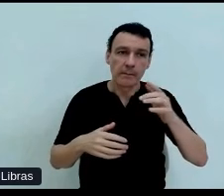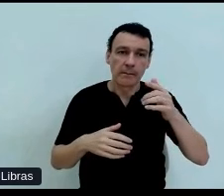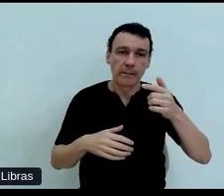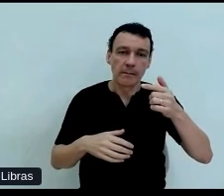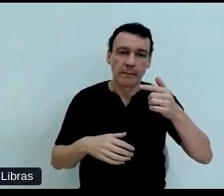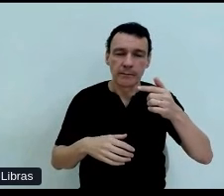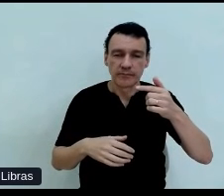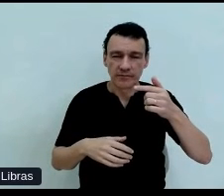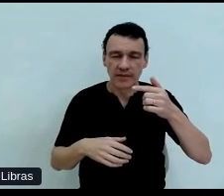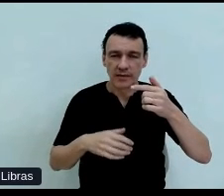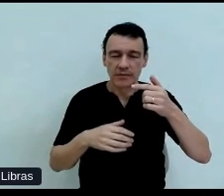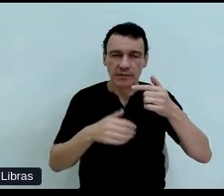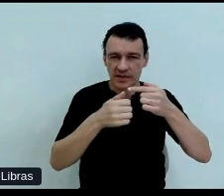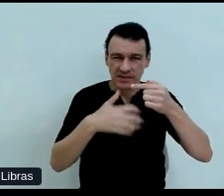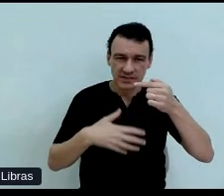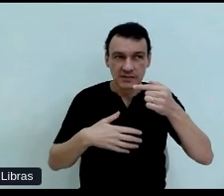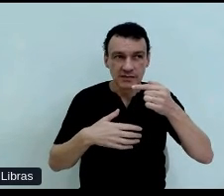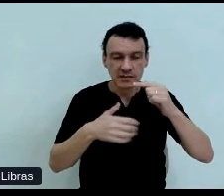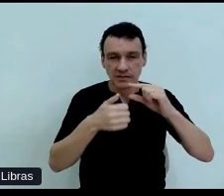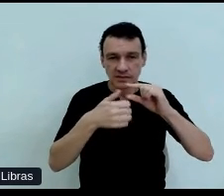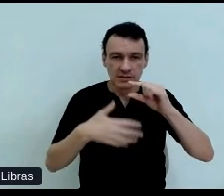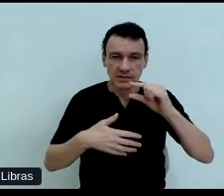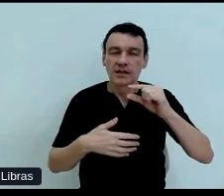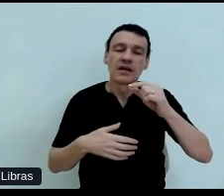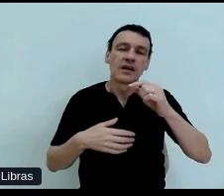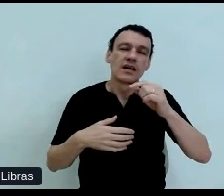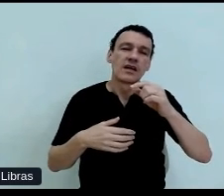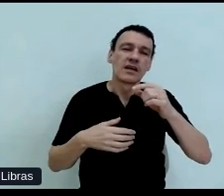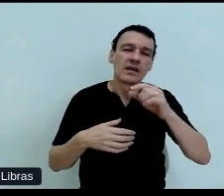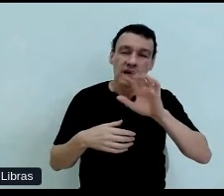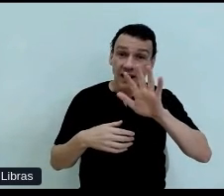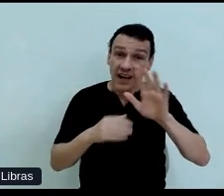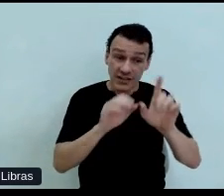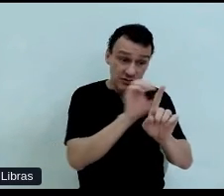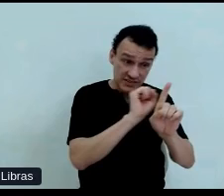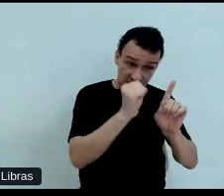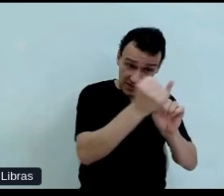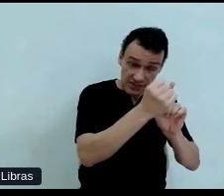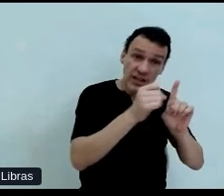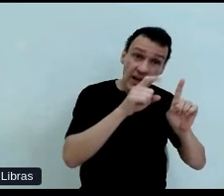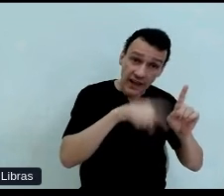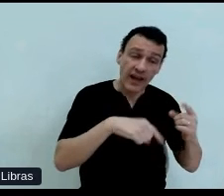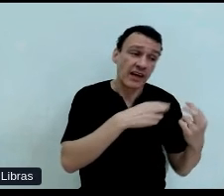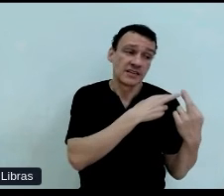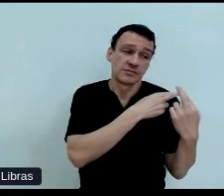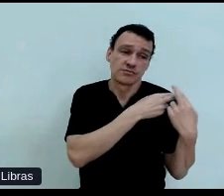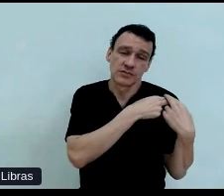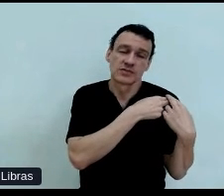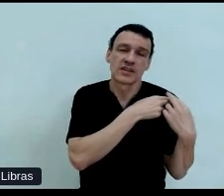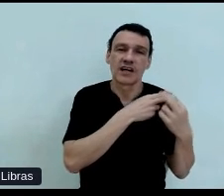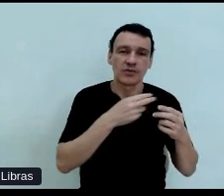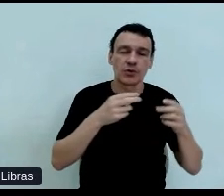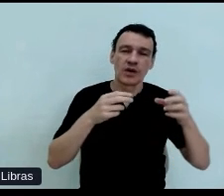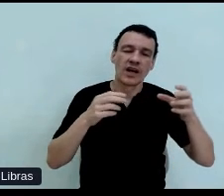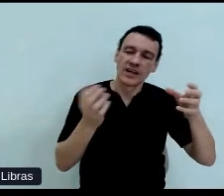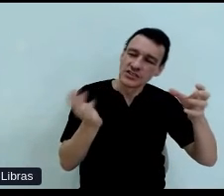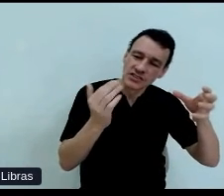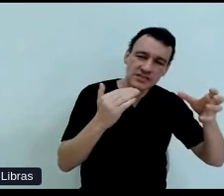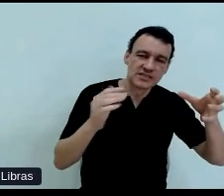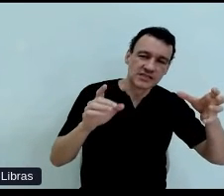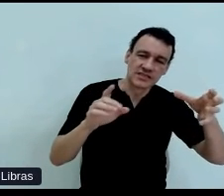avança aqui para o paradigma da deficiência, no qual a gente tem o modelo social da deficiência, como eu comentei, e